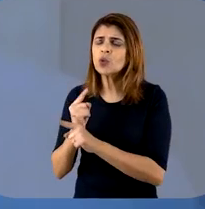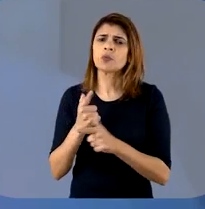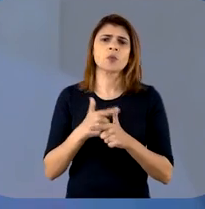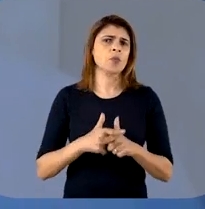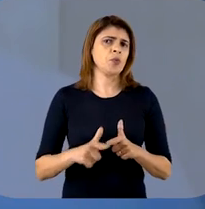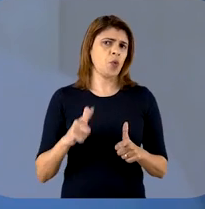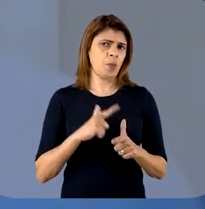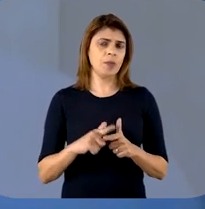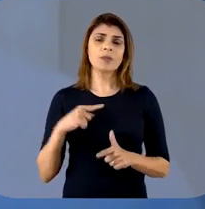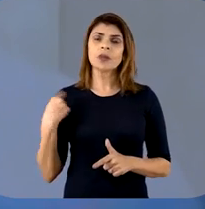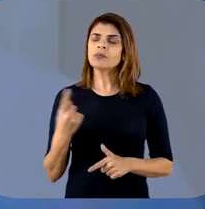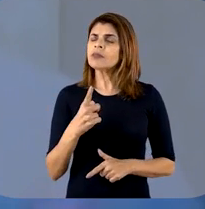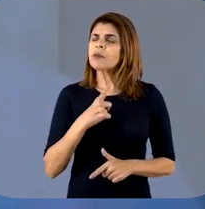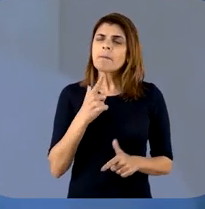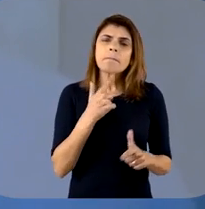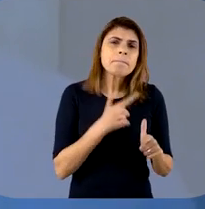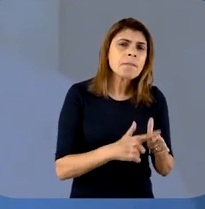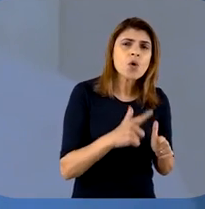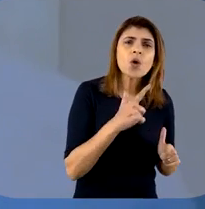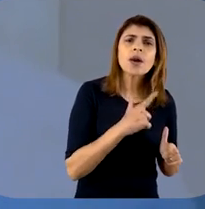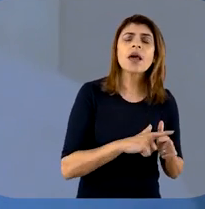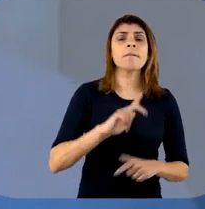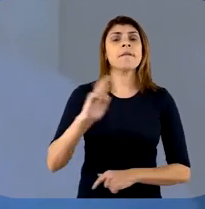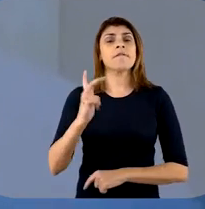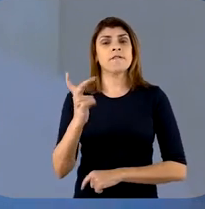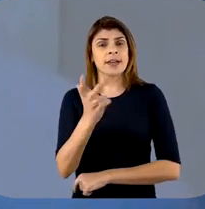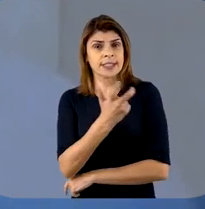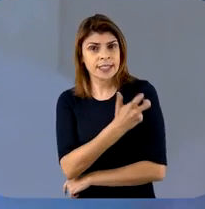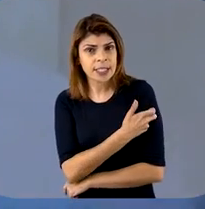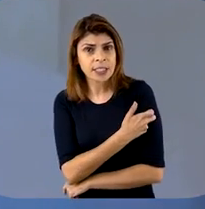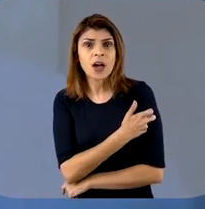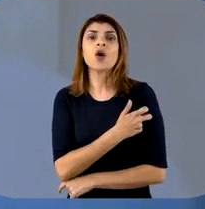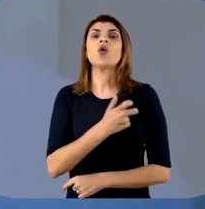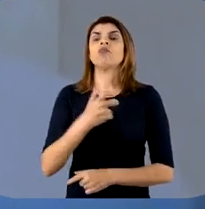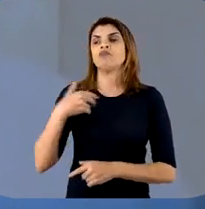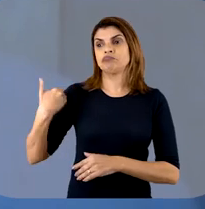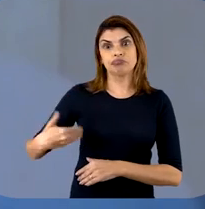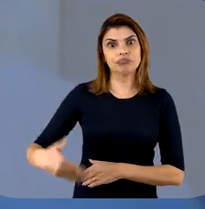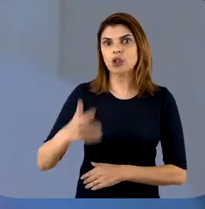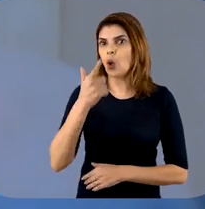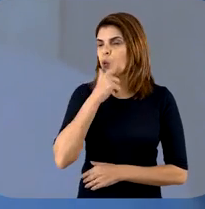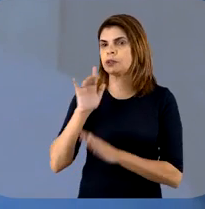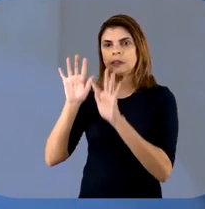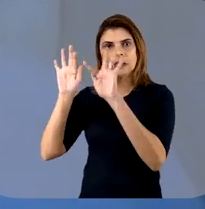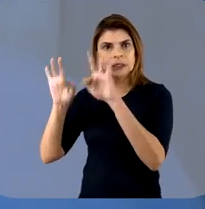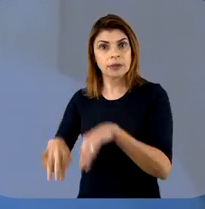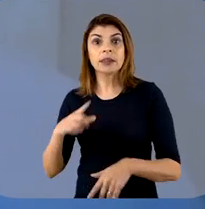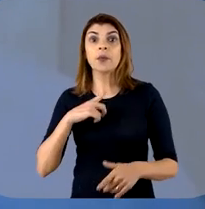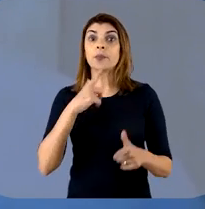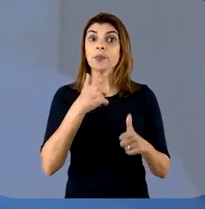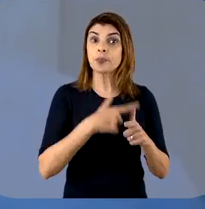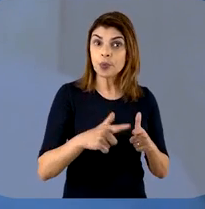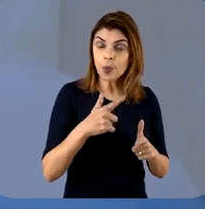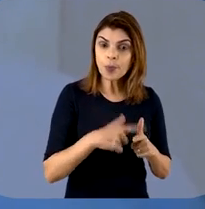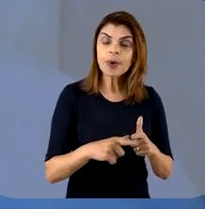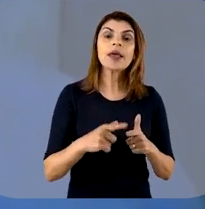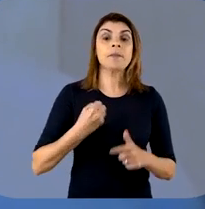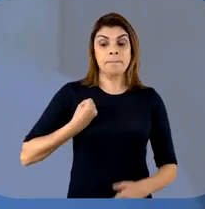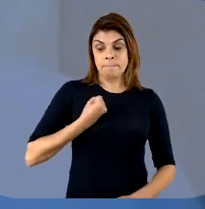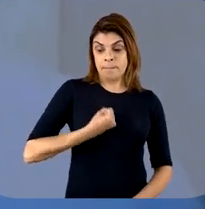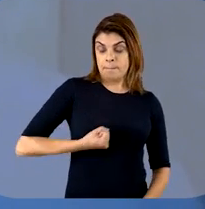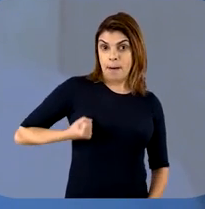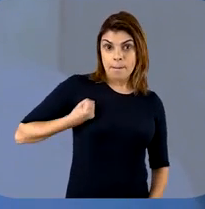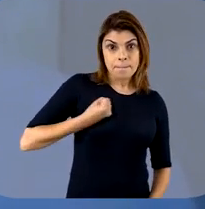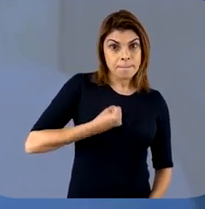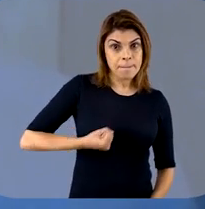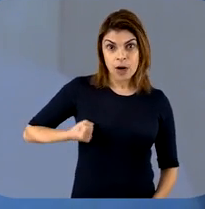A gente está com problemas na vacinação de rotina, que não se conseguiu cumprir. Nós estamos com problemas nas